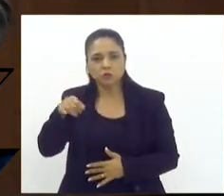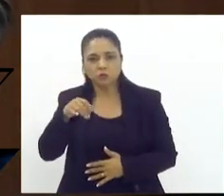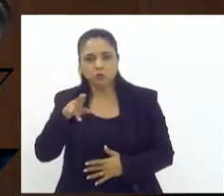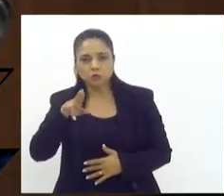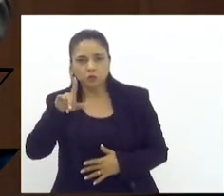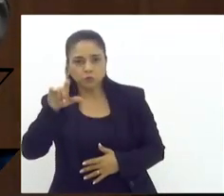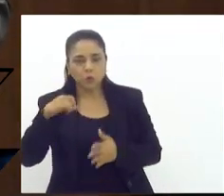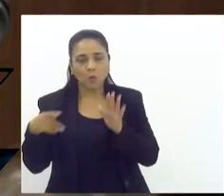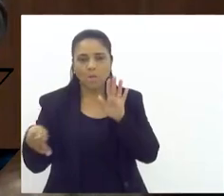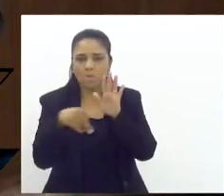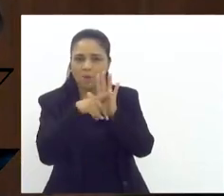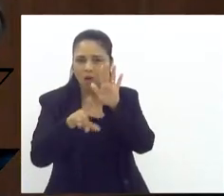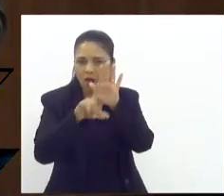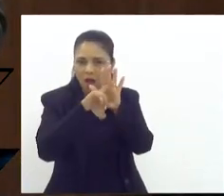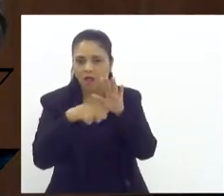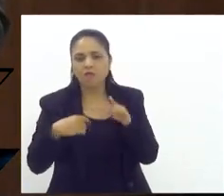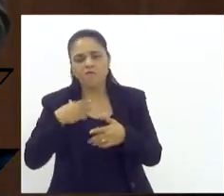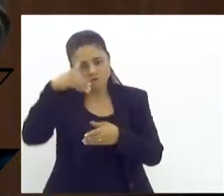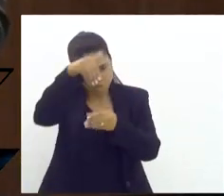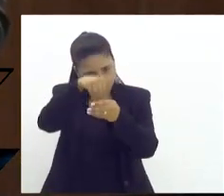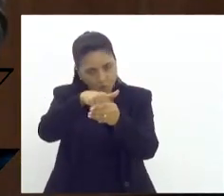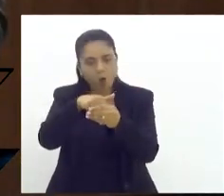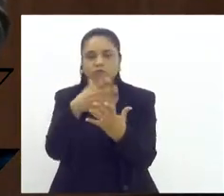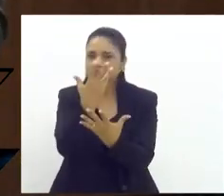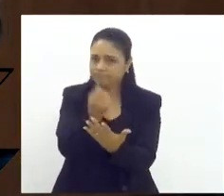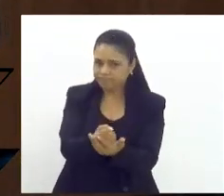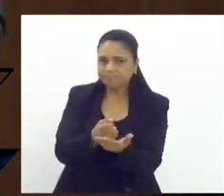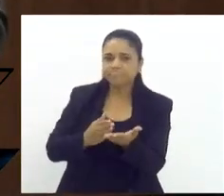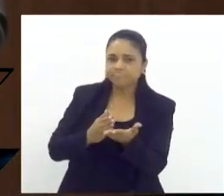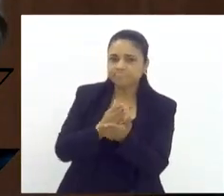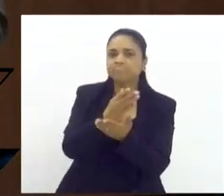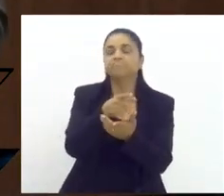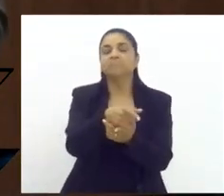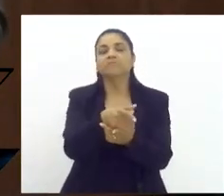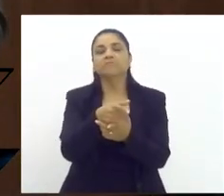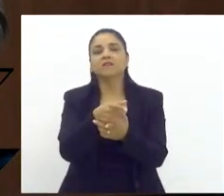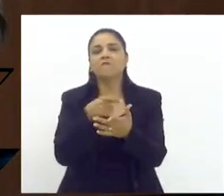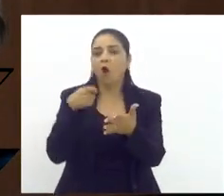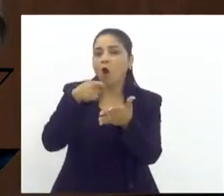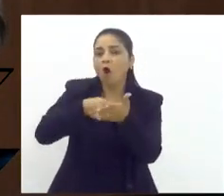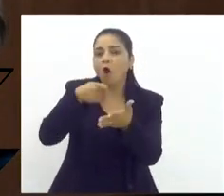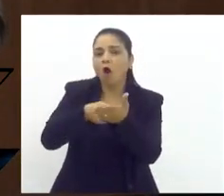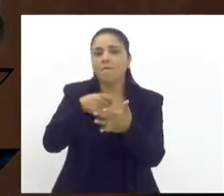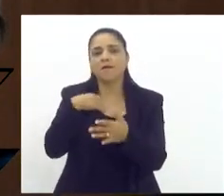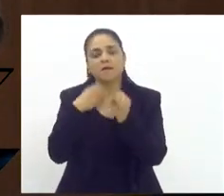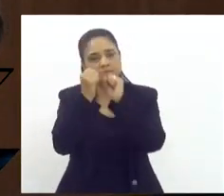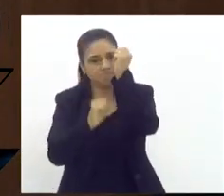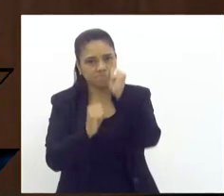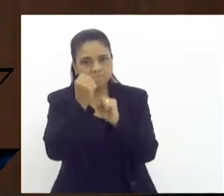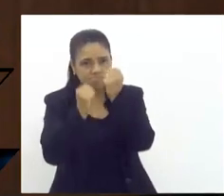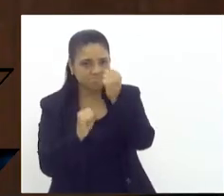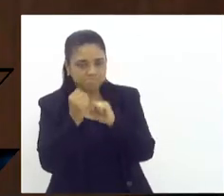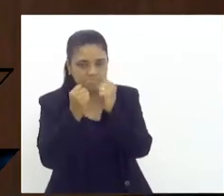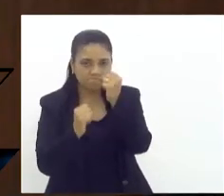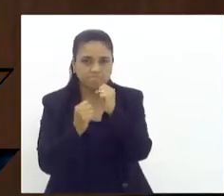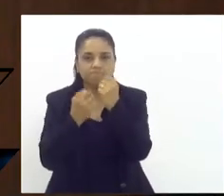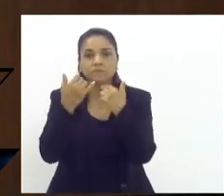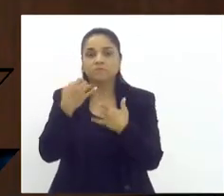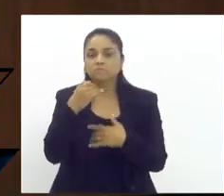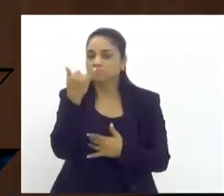esse projeto e dizer que obviamente vota a favor e vamos cobrar as concessionárias para que uma vez